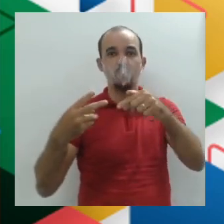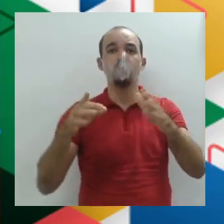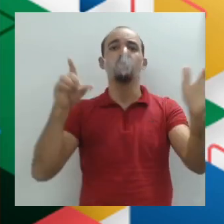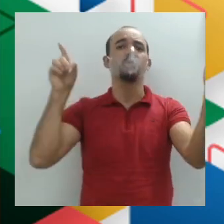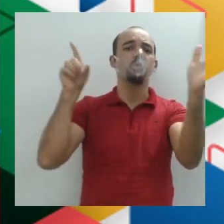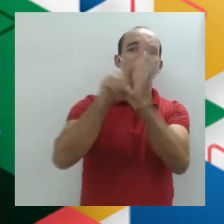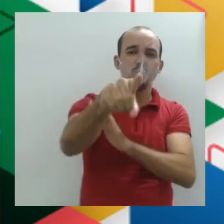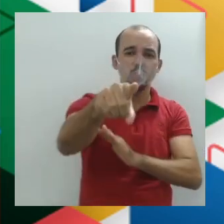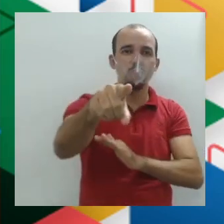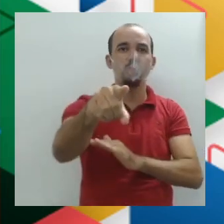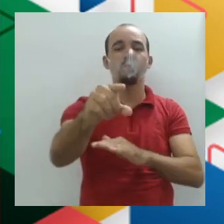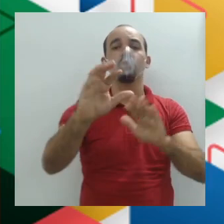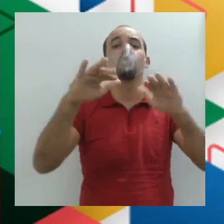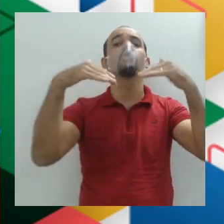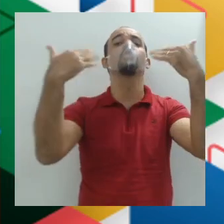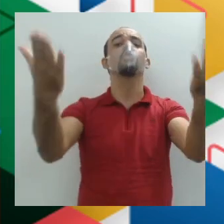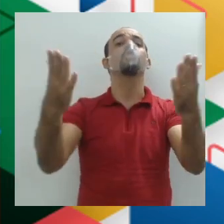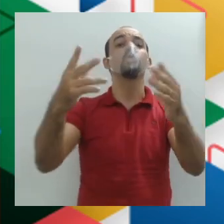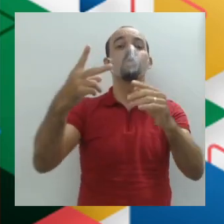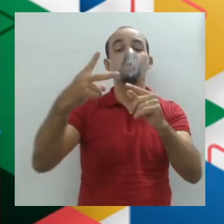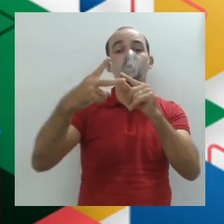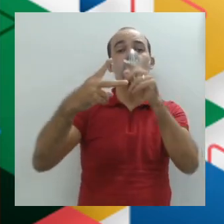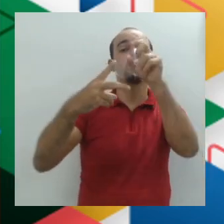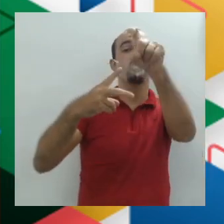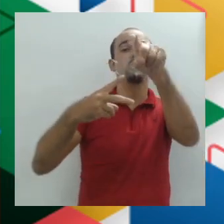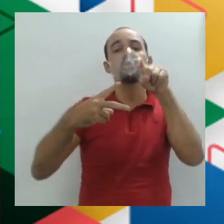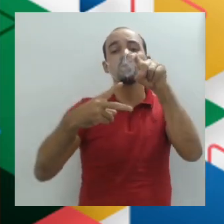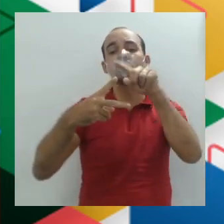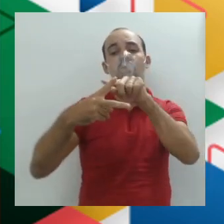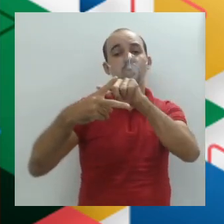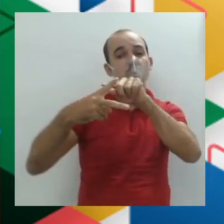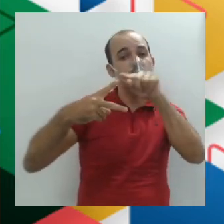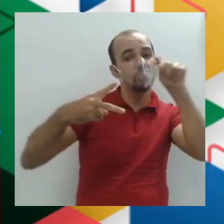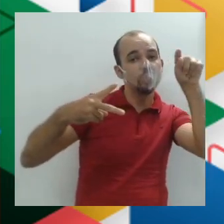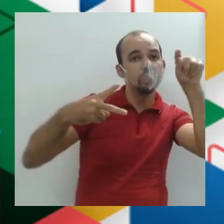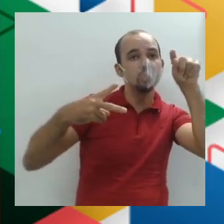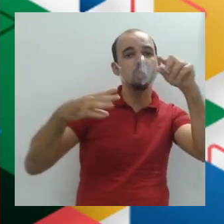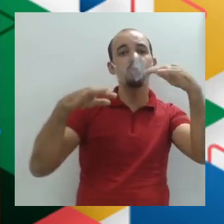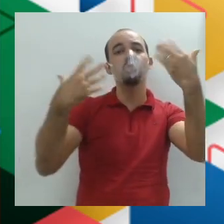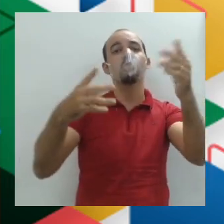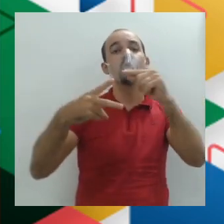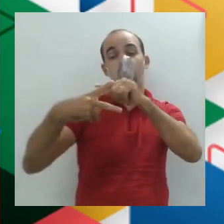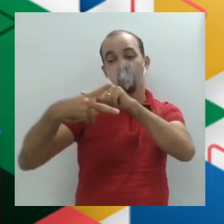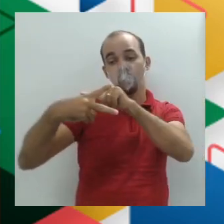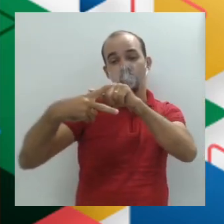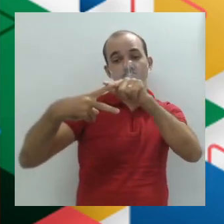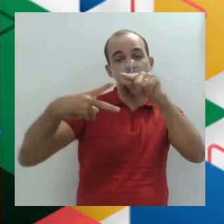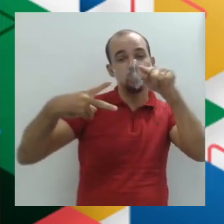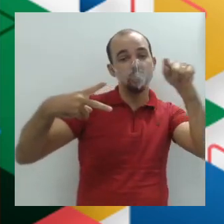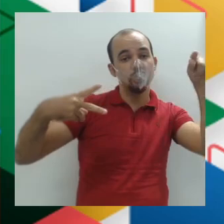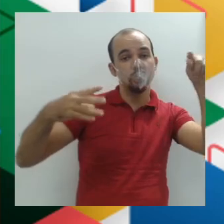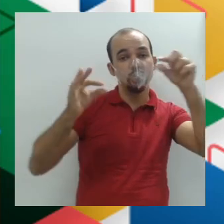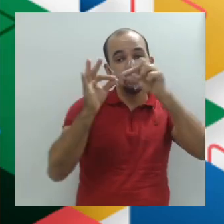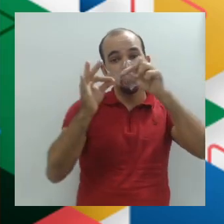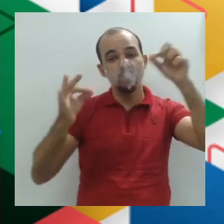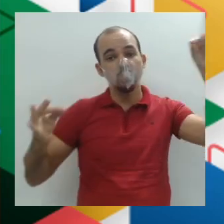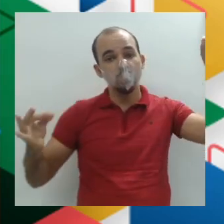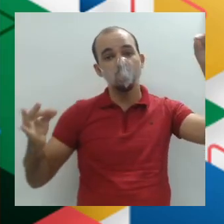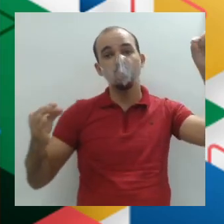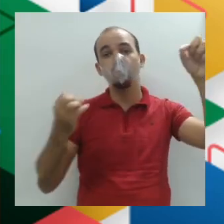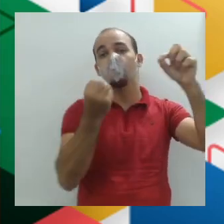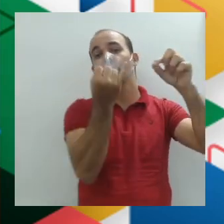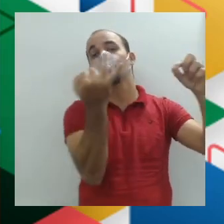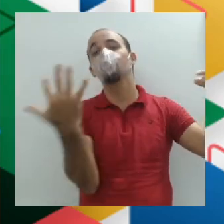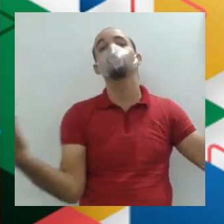distância X? Qual é essa medida X do voo do avião? Olha, aparentemente eu tenho 1, 2, 3, 4, 5, 6 casas, o